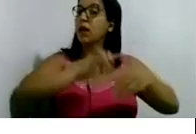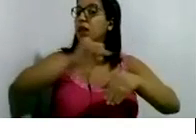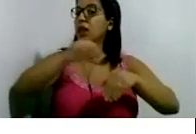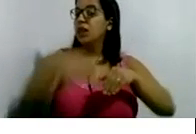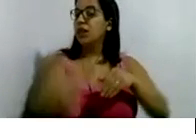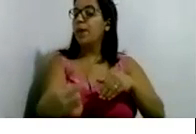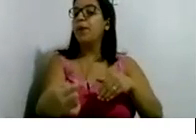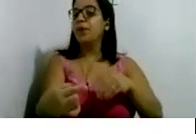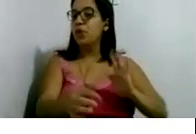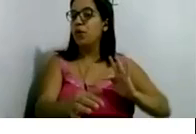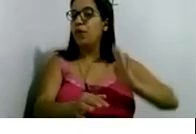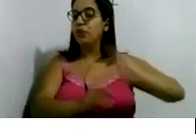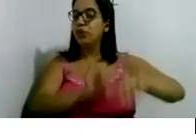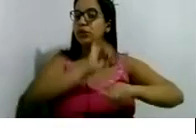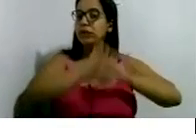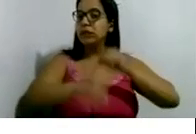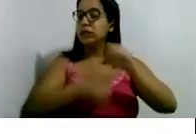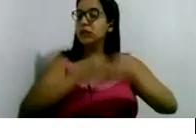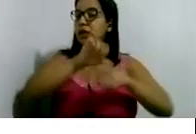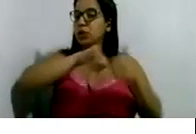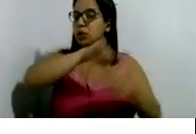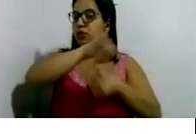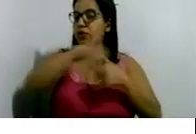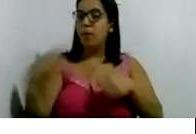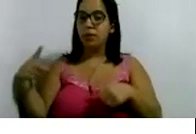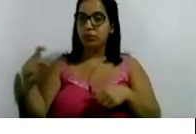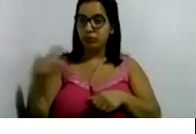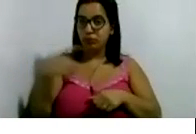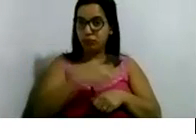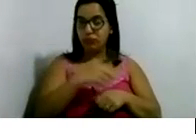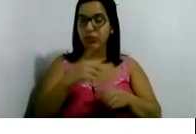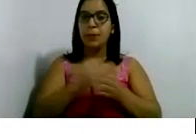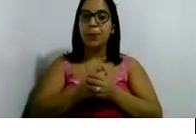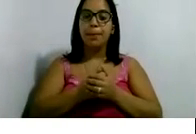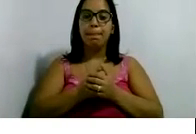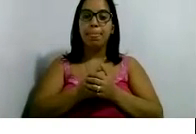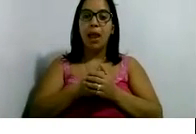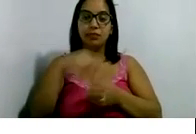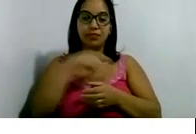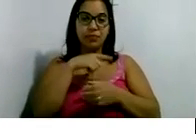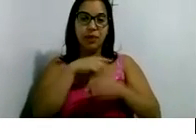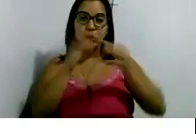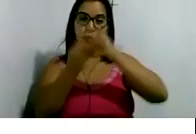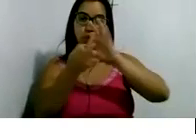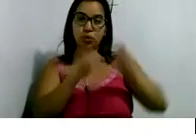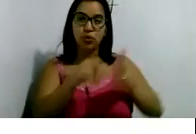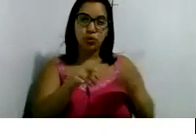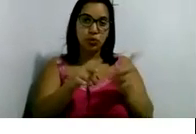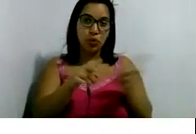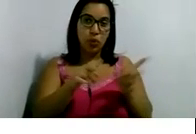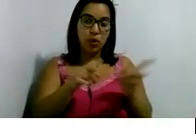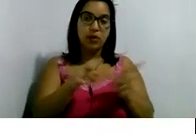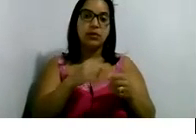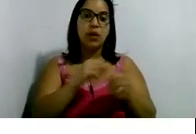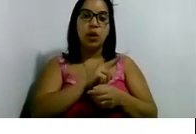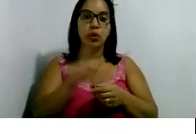se transformar em um espermatozoide. Então, aqui a gente tem essas estruturas, que são os túbulos seminíferos,